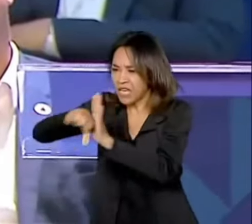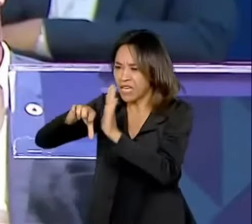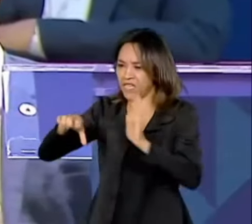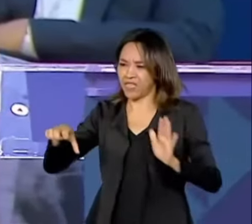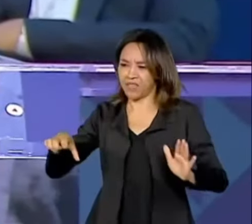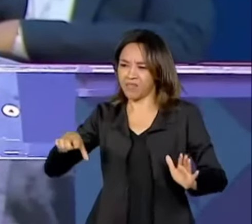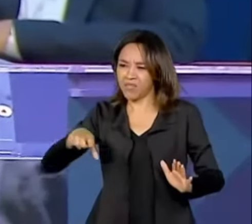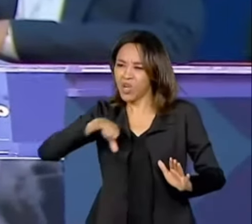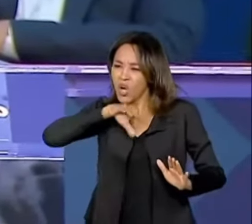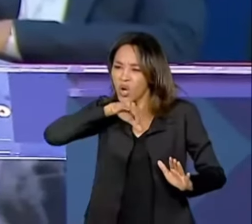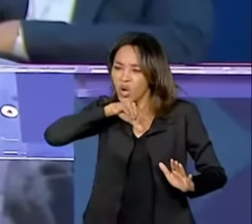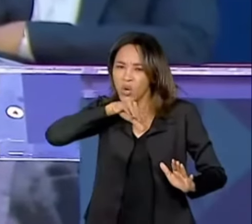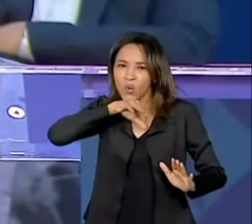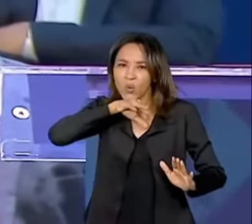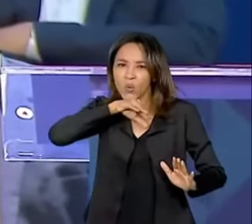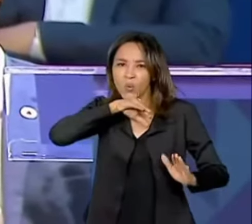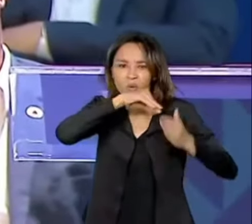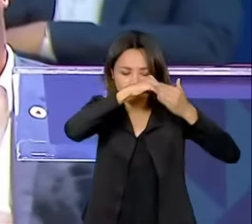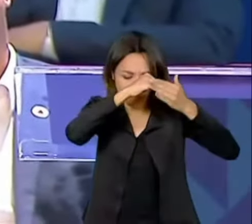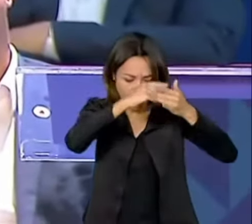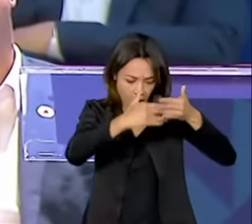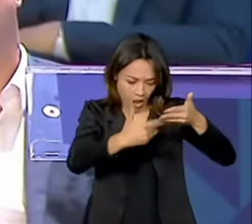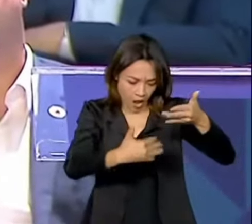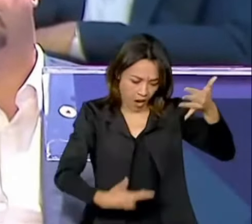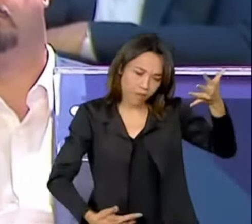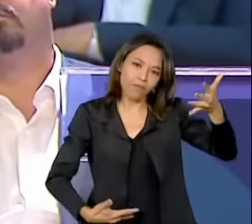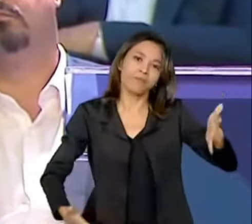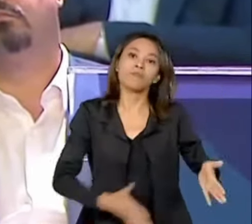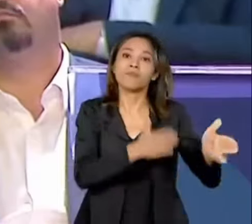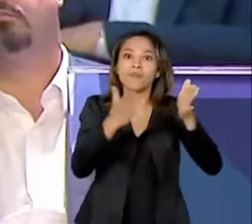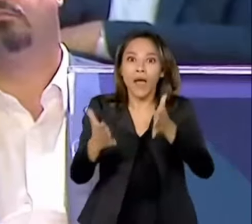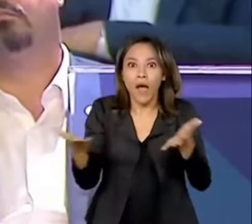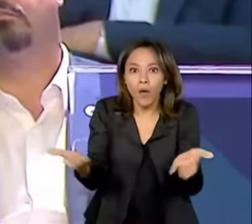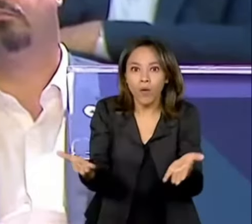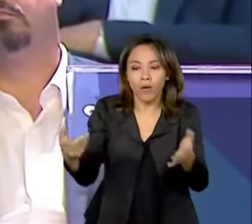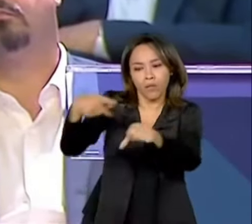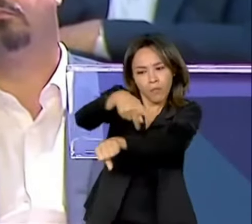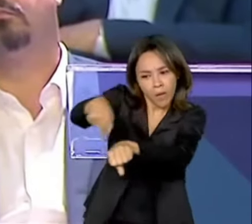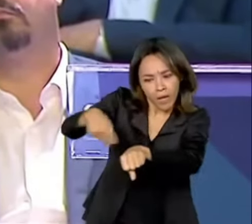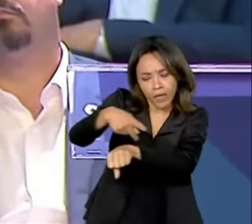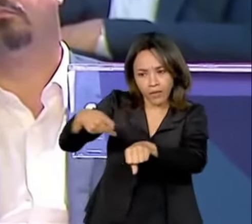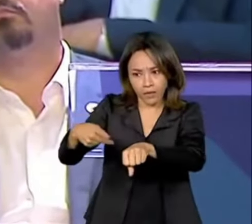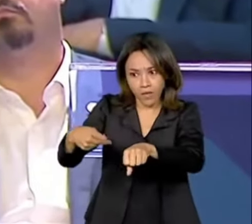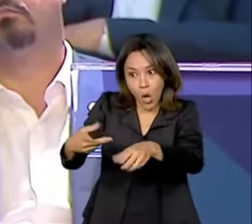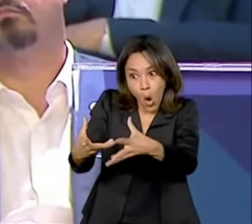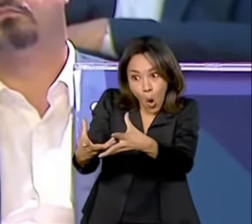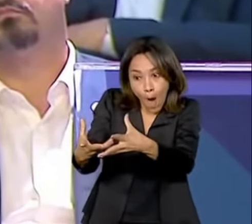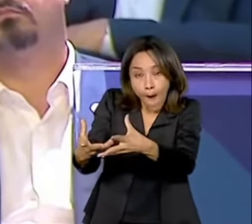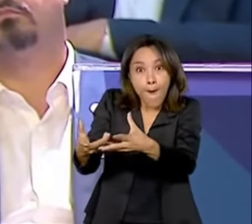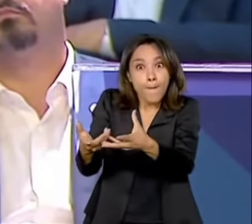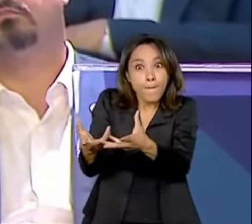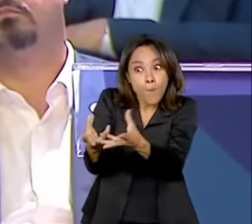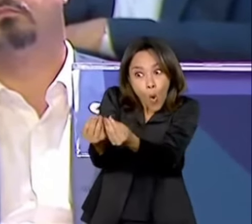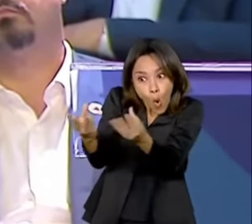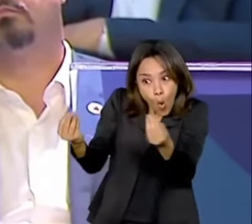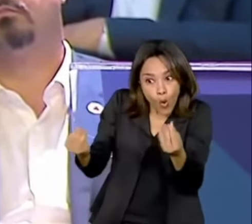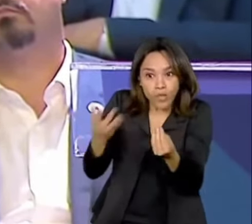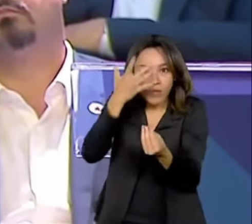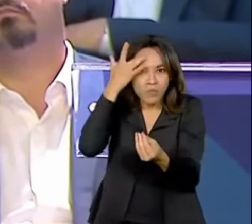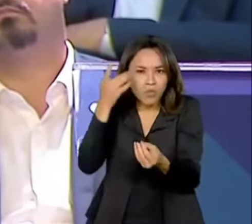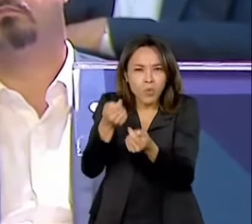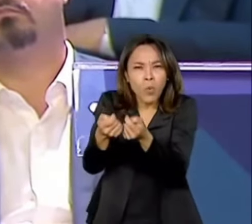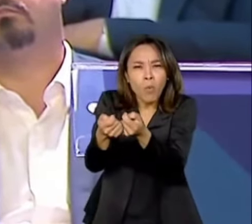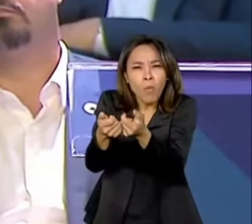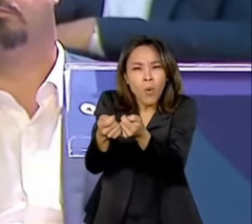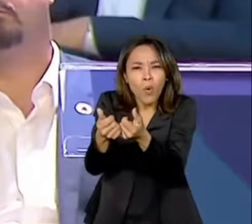presta. Mas quando você tem numa nação muita gente com pouco dinheiro, significa distribuição